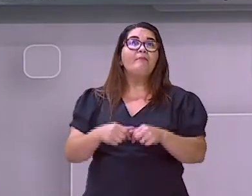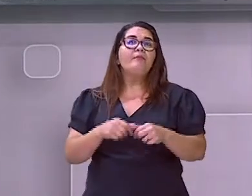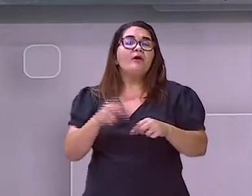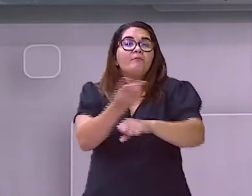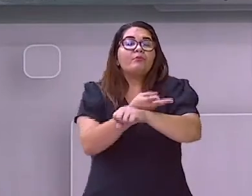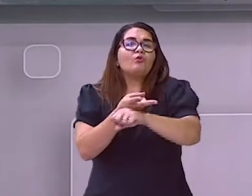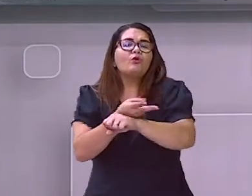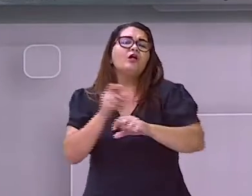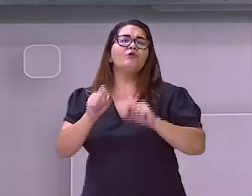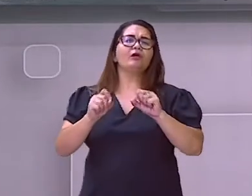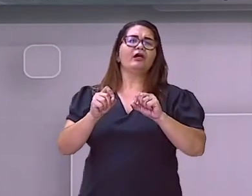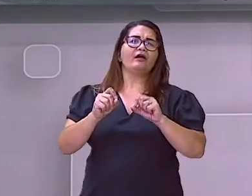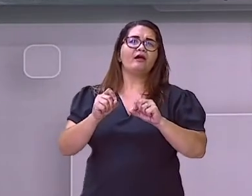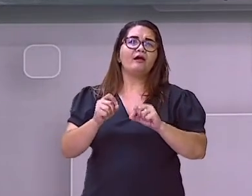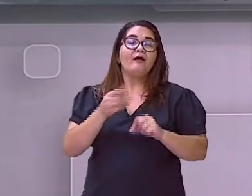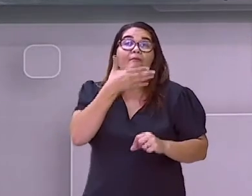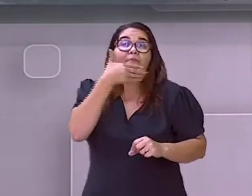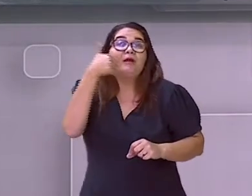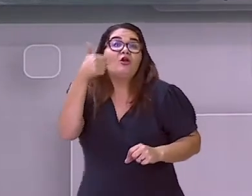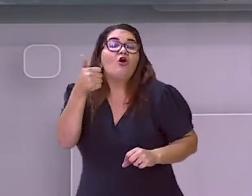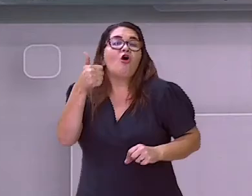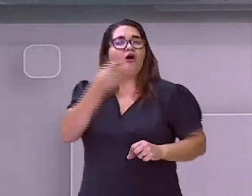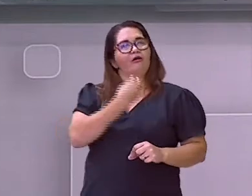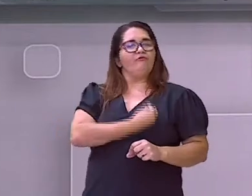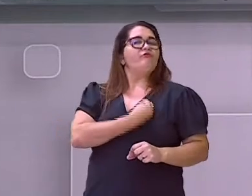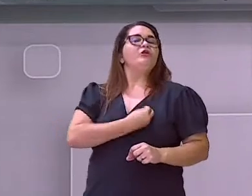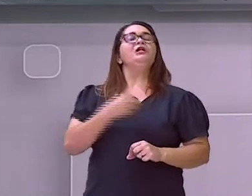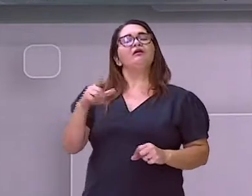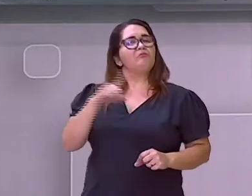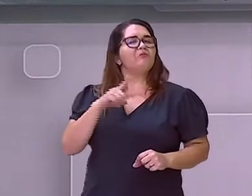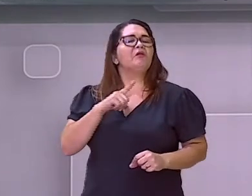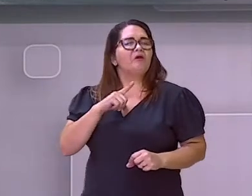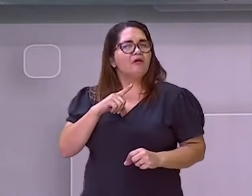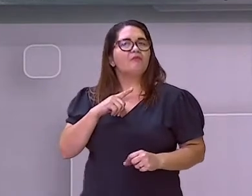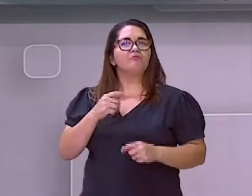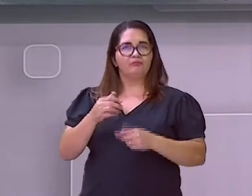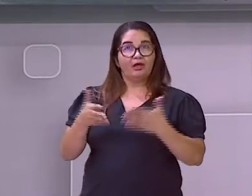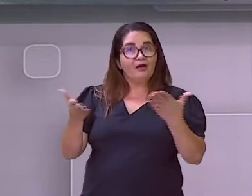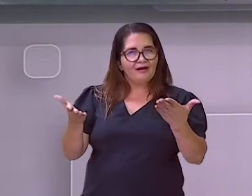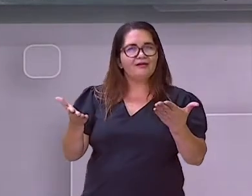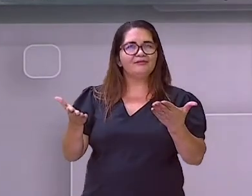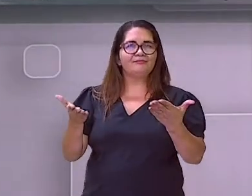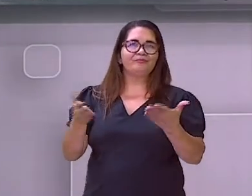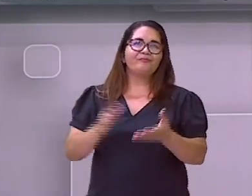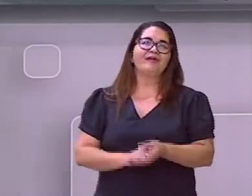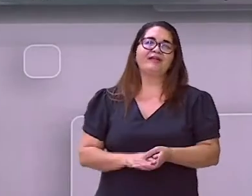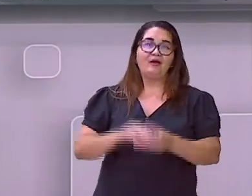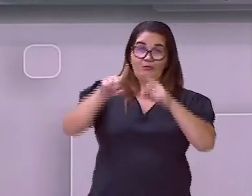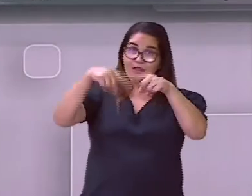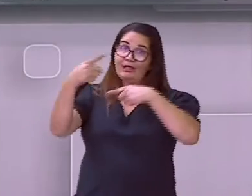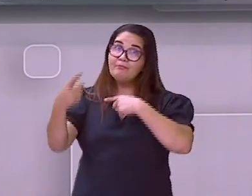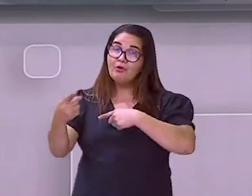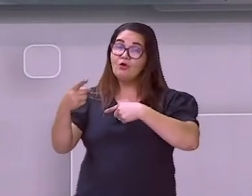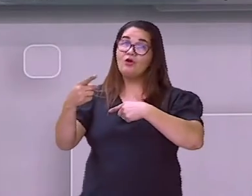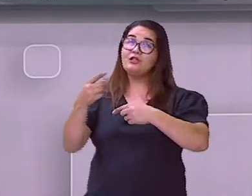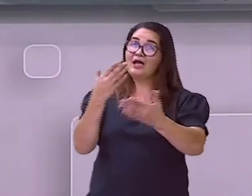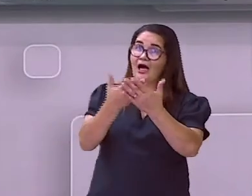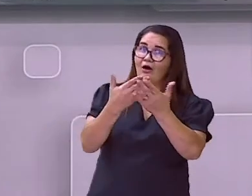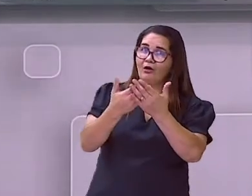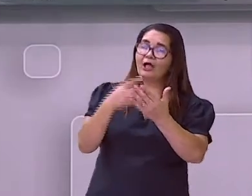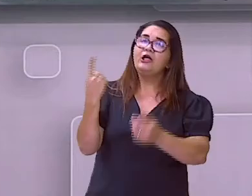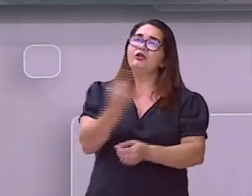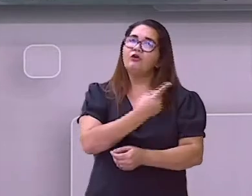né? O processo migratório hoje, ele é inverso. Mas isso é assunto para outra aula.